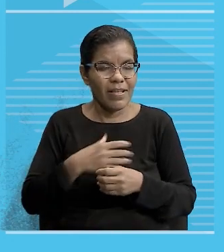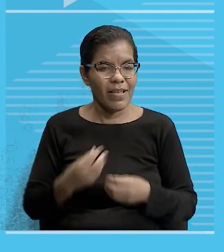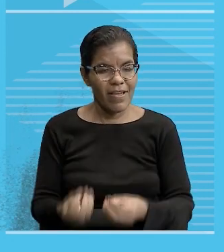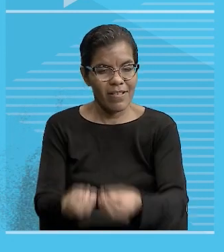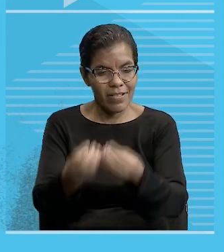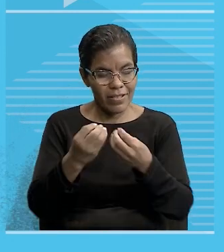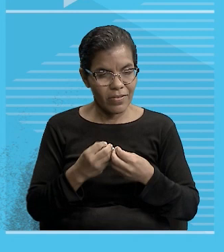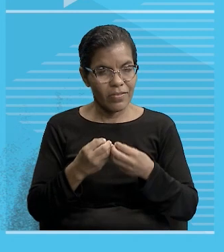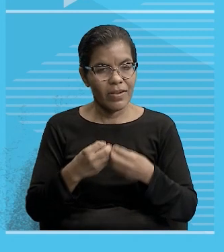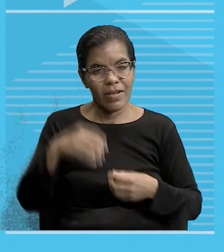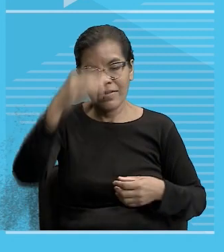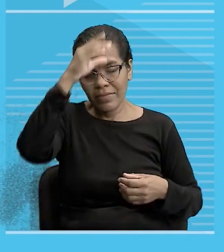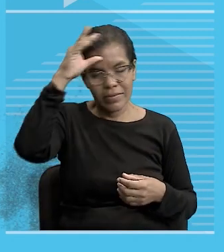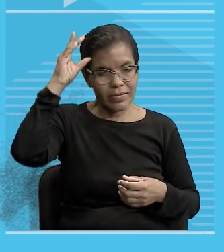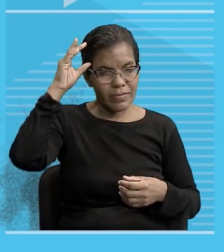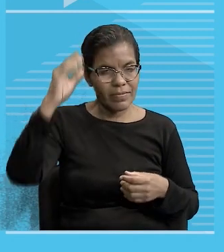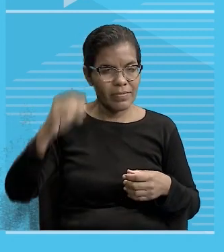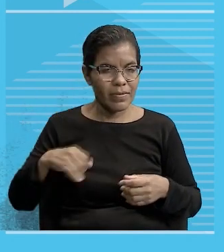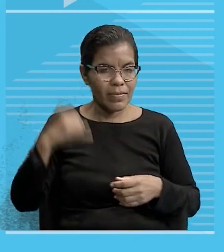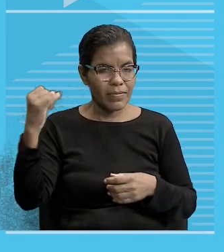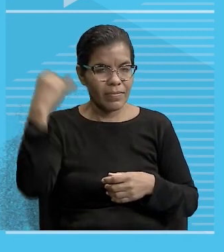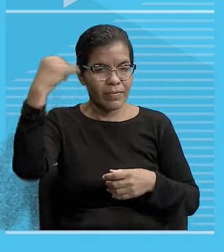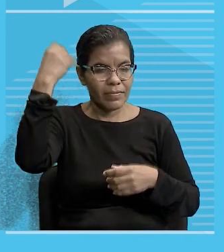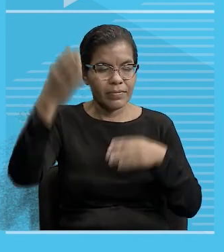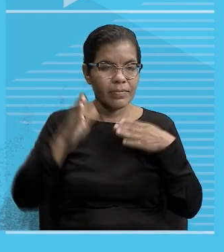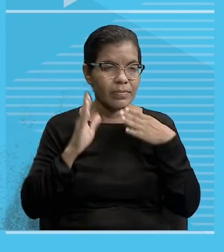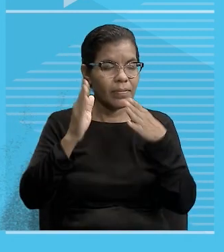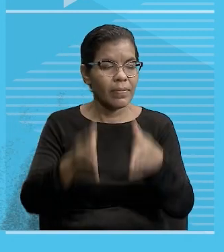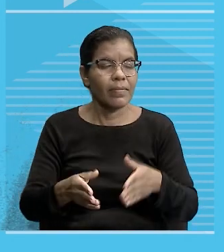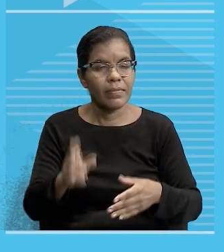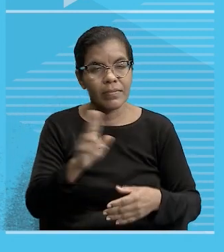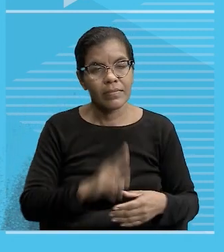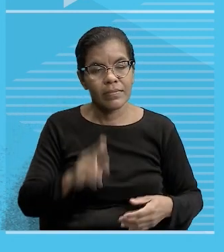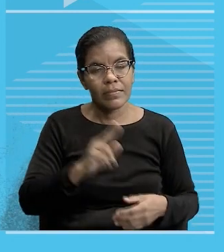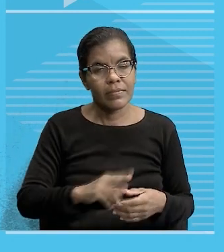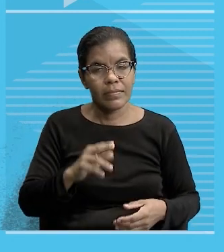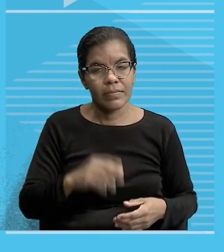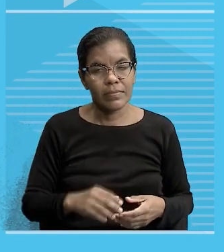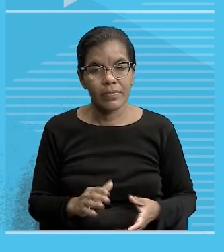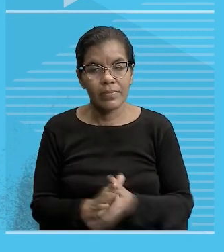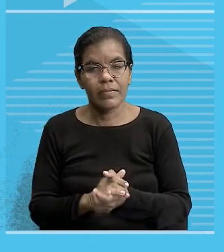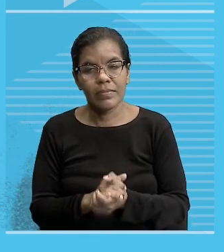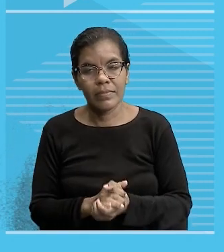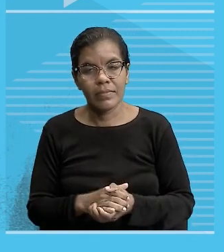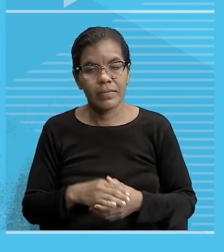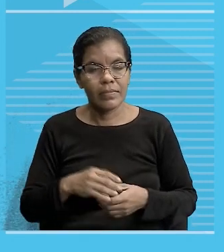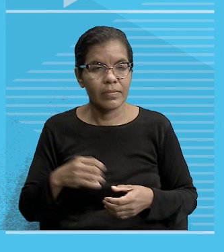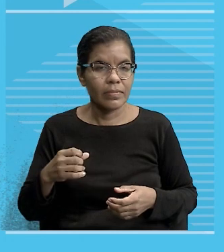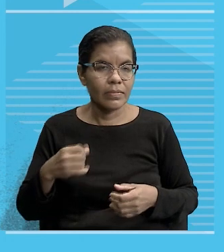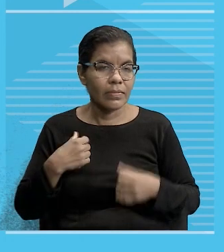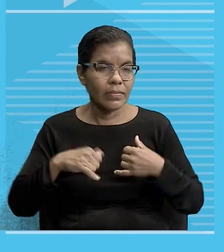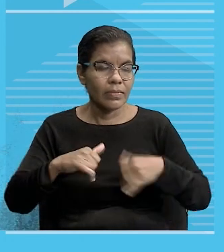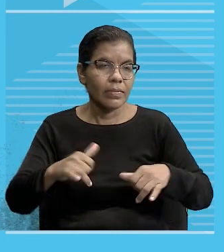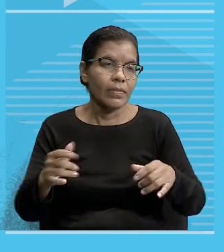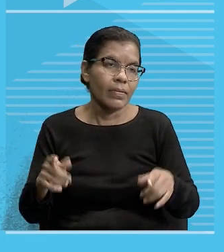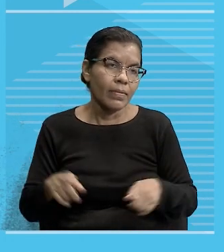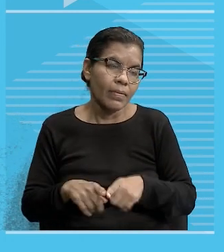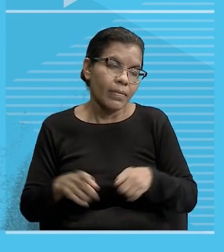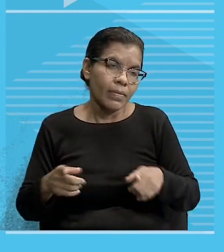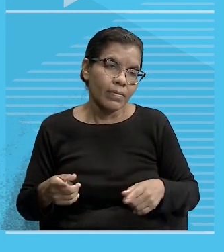o principal objetivo utilizava já a tecnologia de informação então